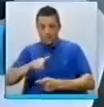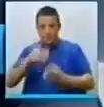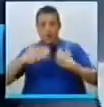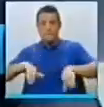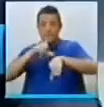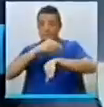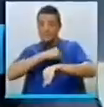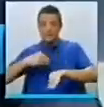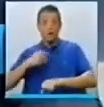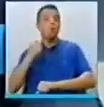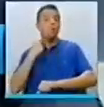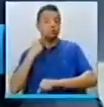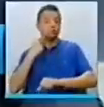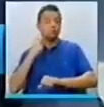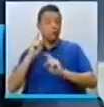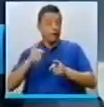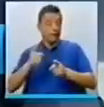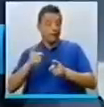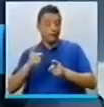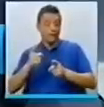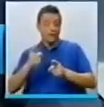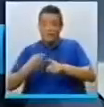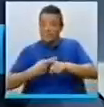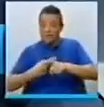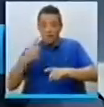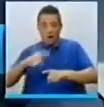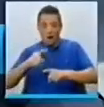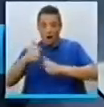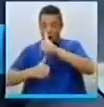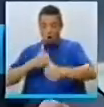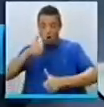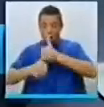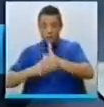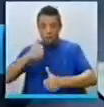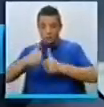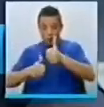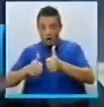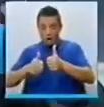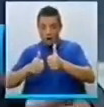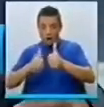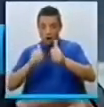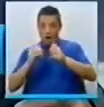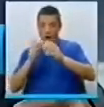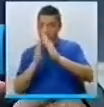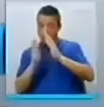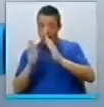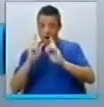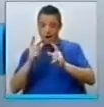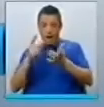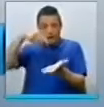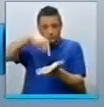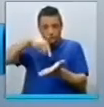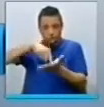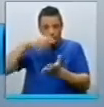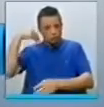sempre um curso muito procurado e é procurado e tem uma nota muito alta Será que nós não estamos a exigir demais àqueles que têm o